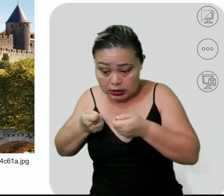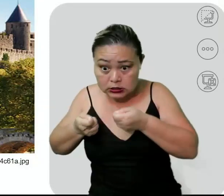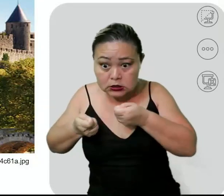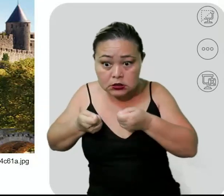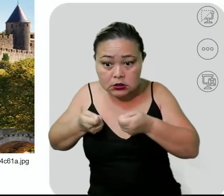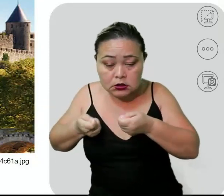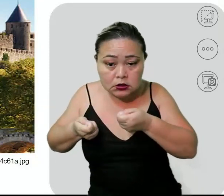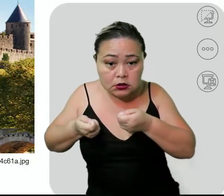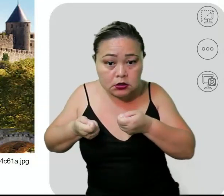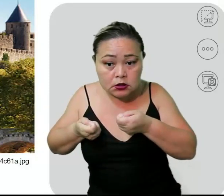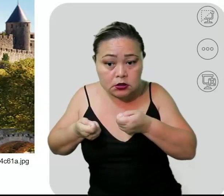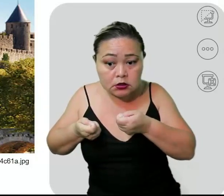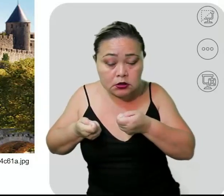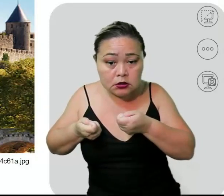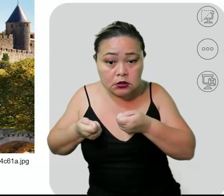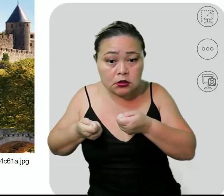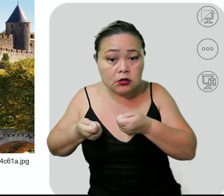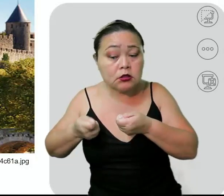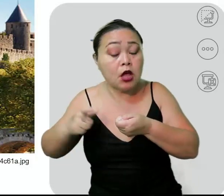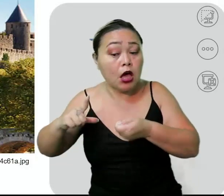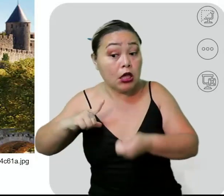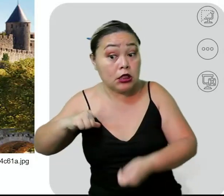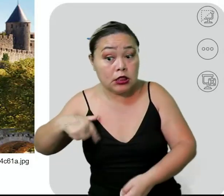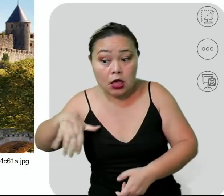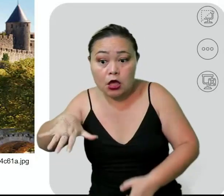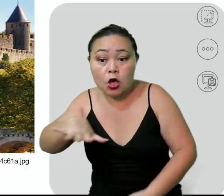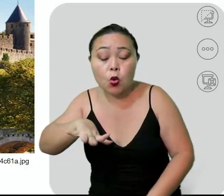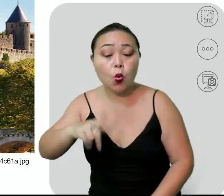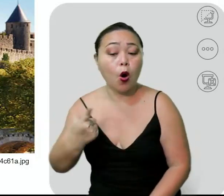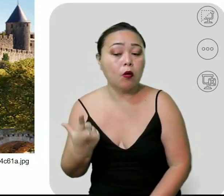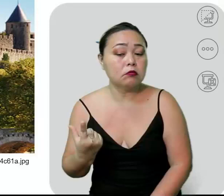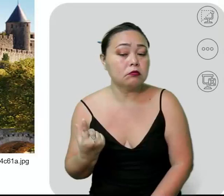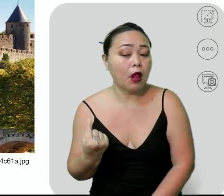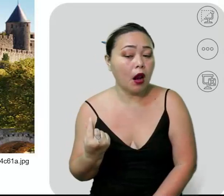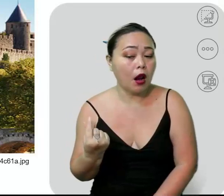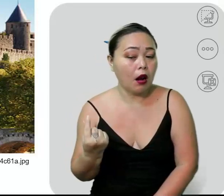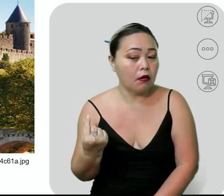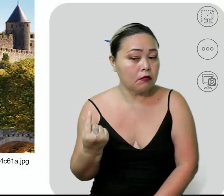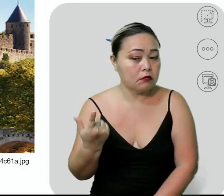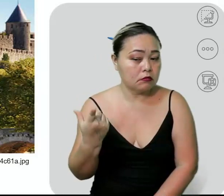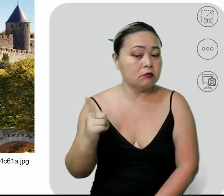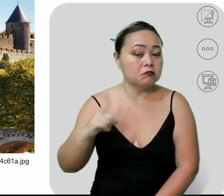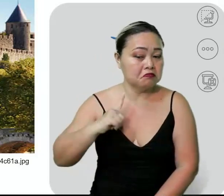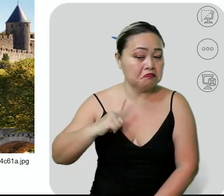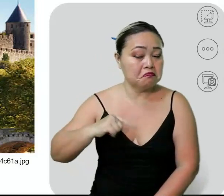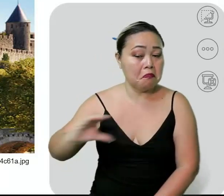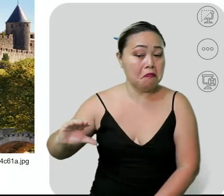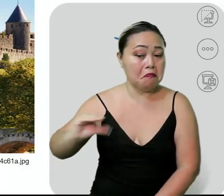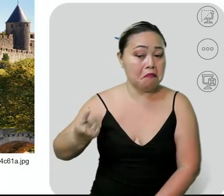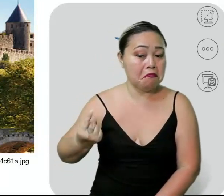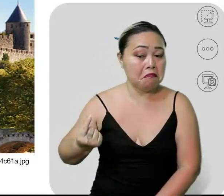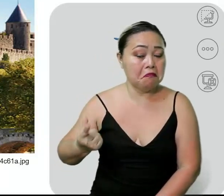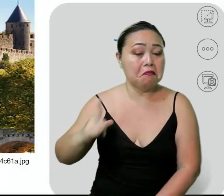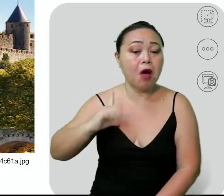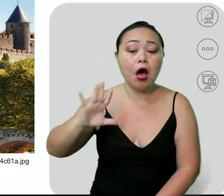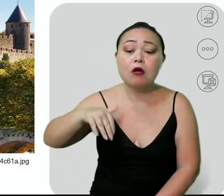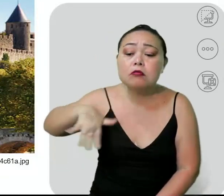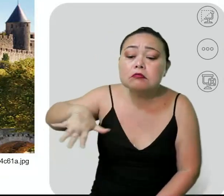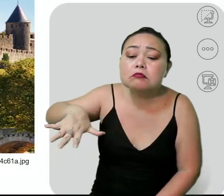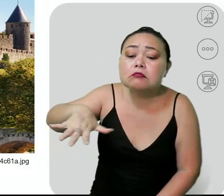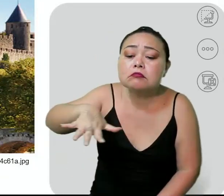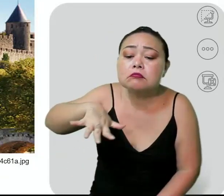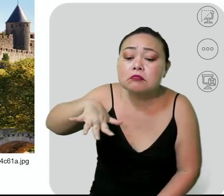resistente e, cheio do dinheiro. Que vai, por eles